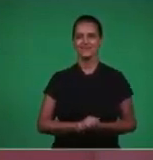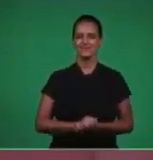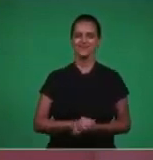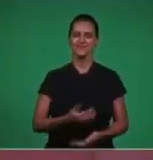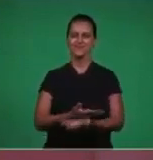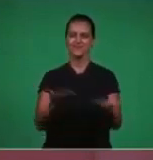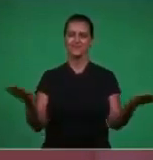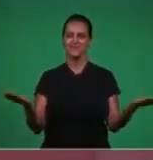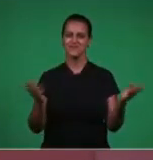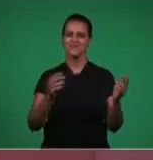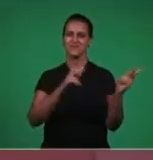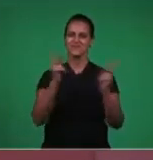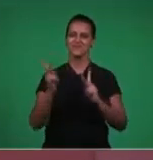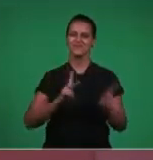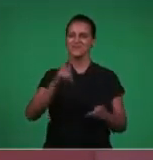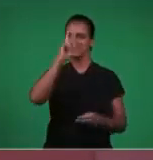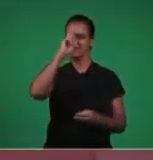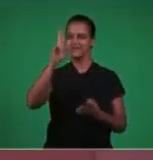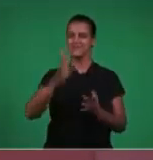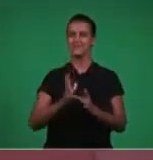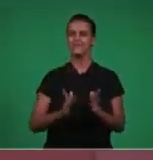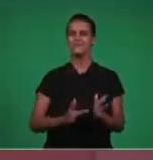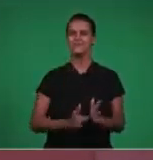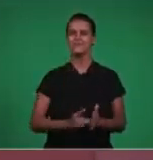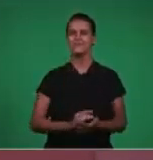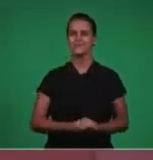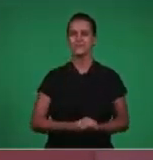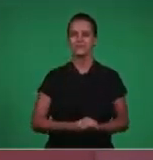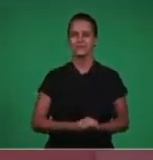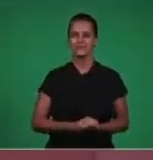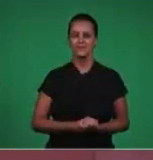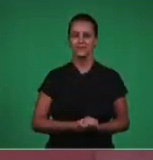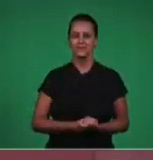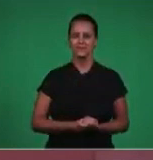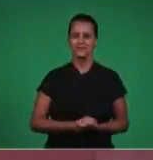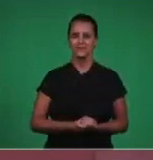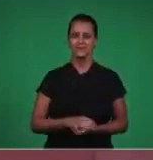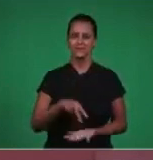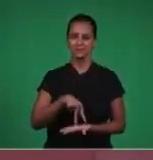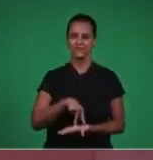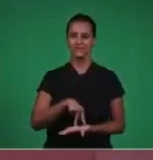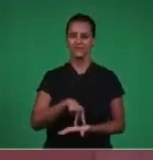Saudamos a todos com a paz do Senhor Jesus. Vamos ficar de pé.